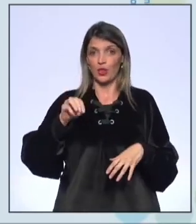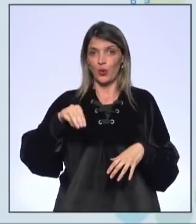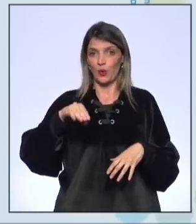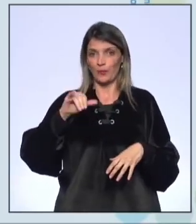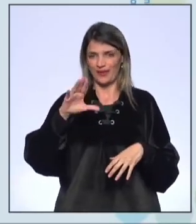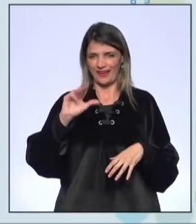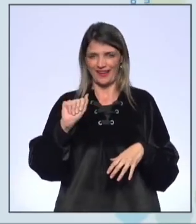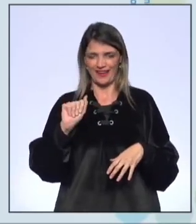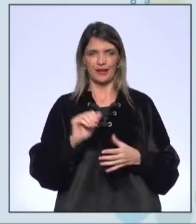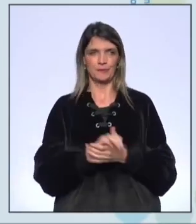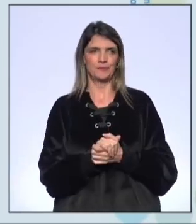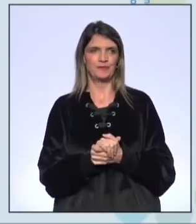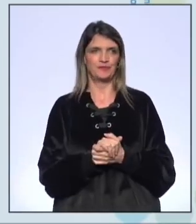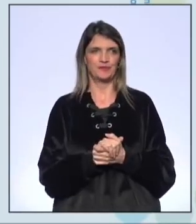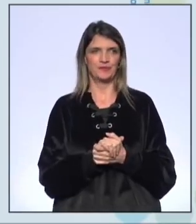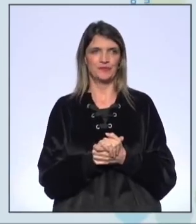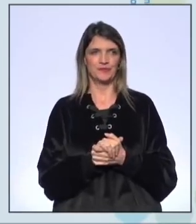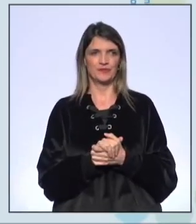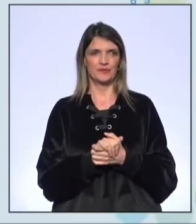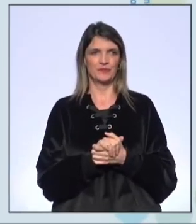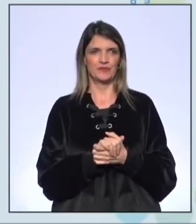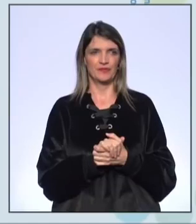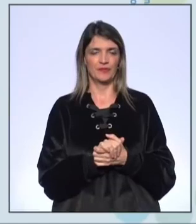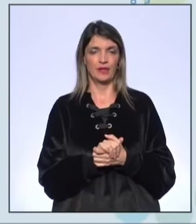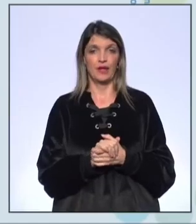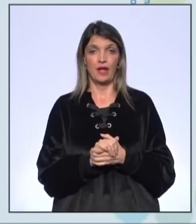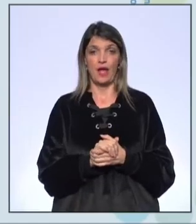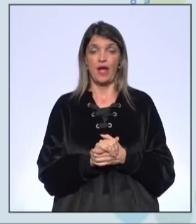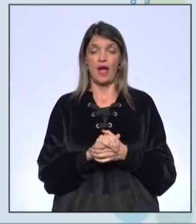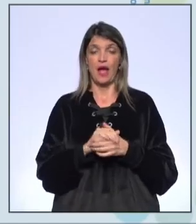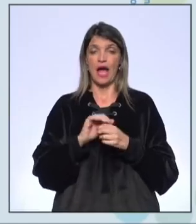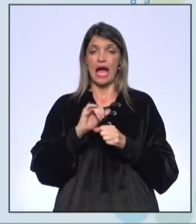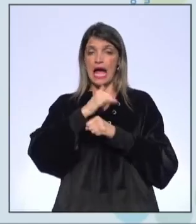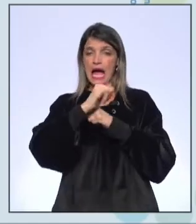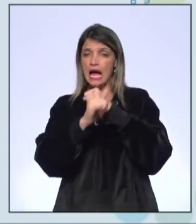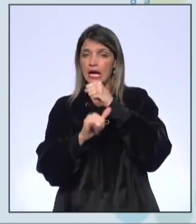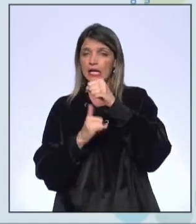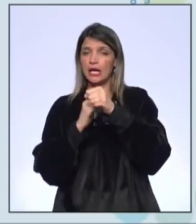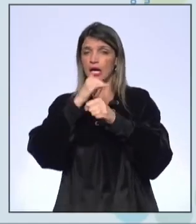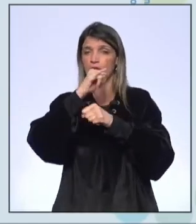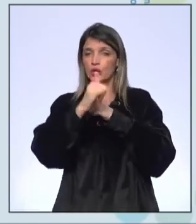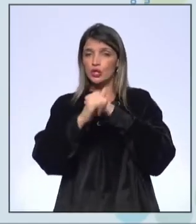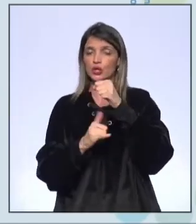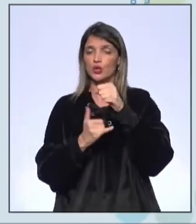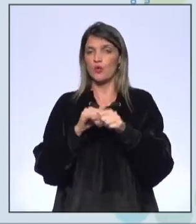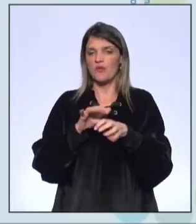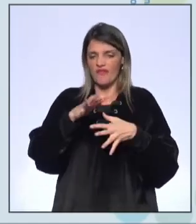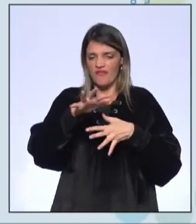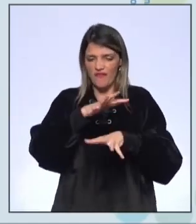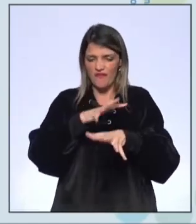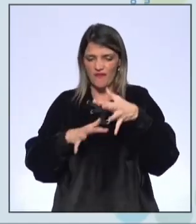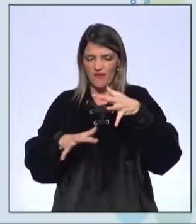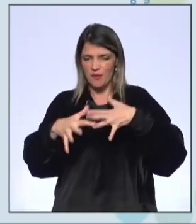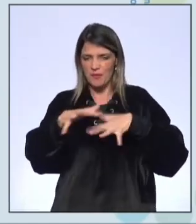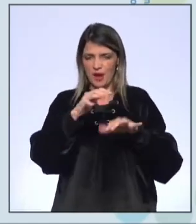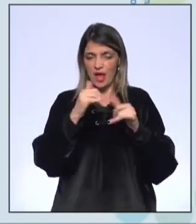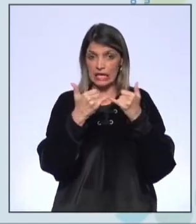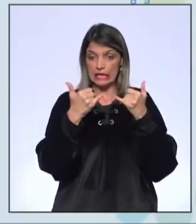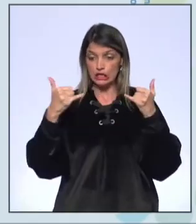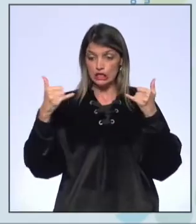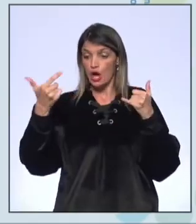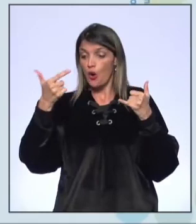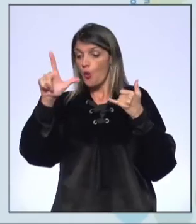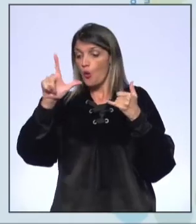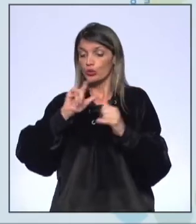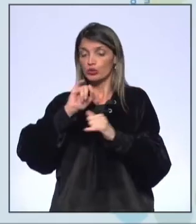for essa energia lá para os átomos, né, para o sistema, para o átomo, esse átomo ganha energia, vai vibrar ali, né, o sistema está vibração, né, vai passar energia para outro átomo,